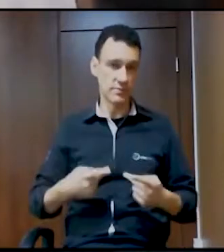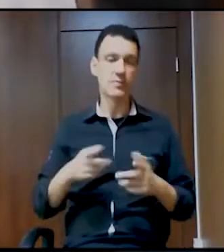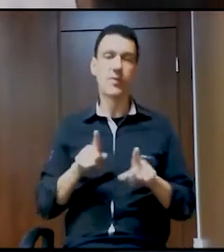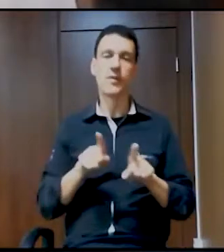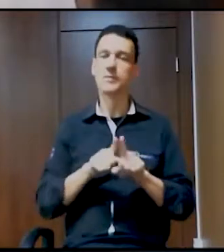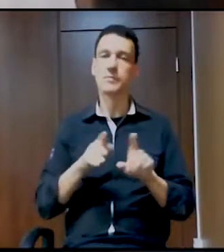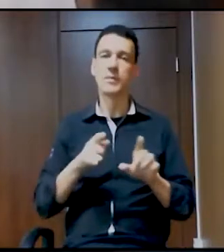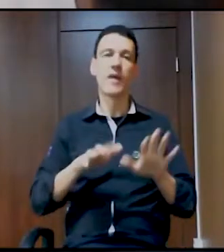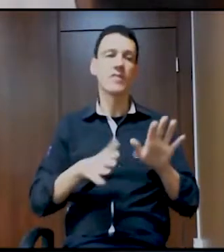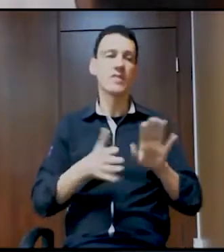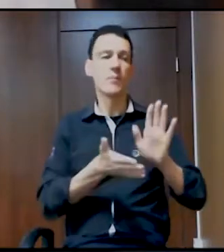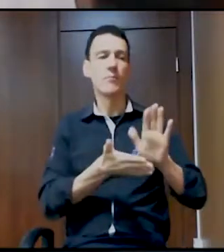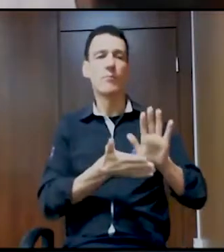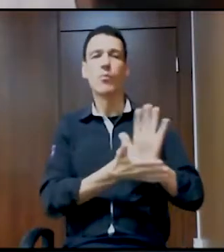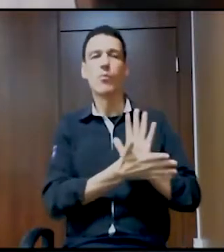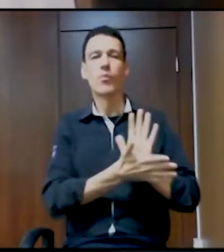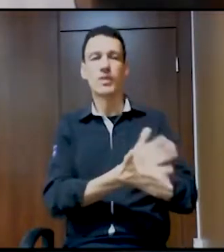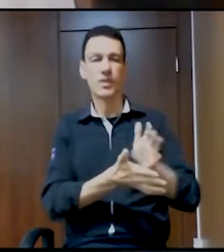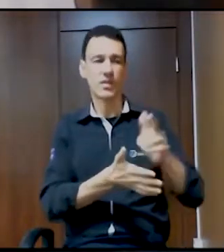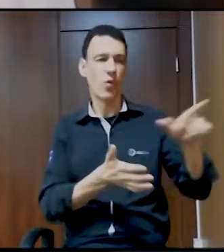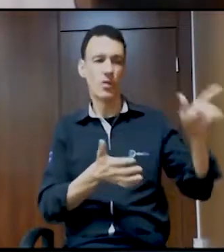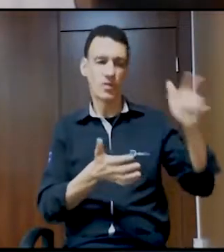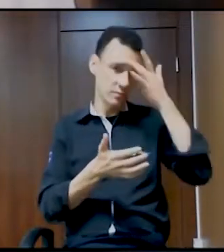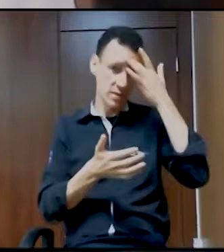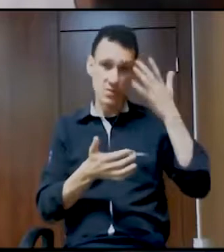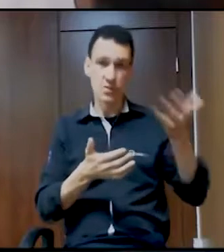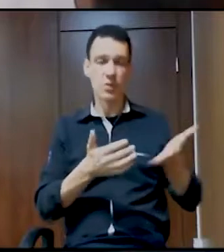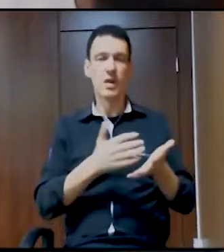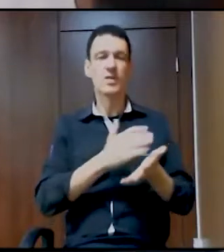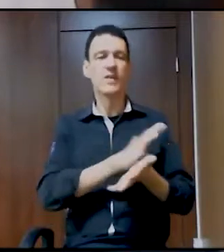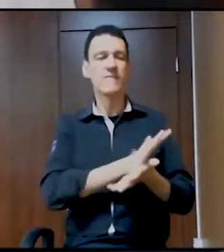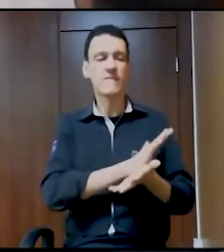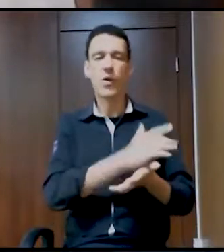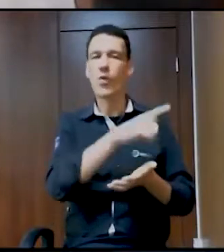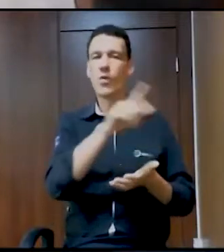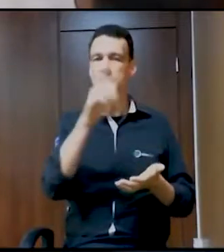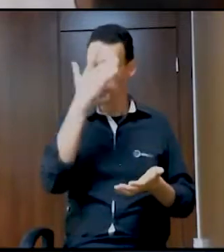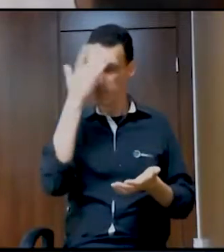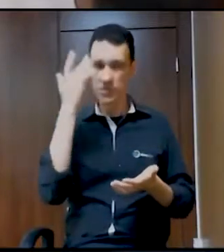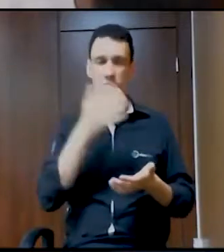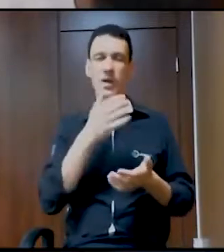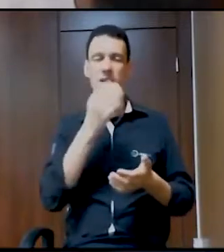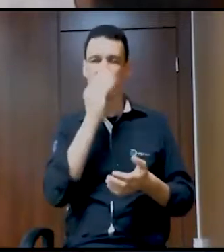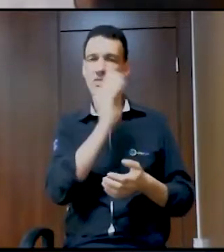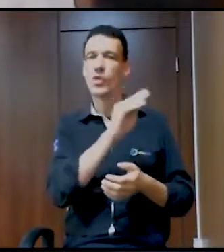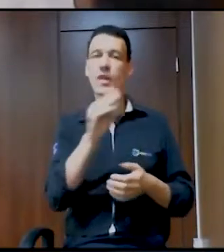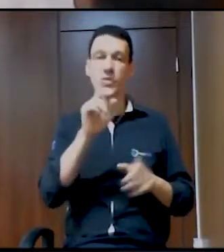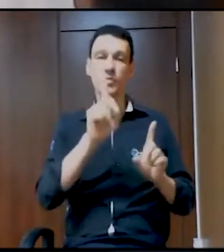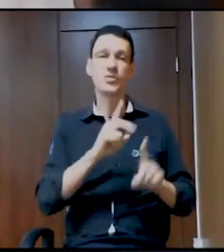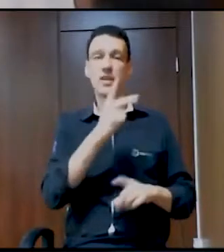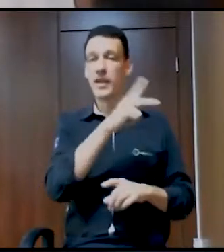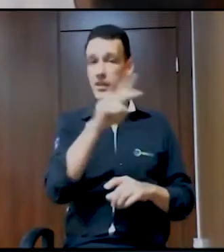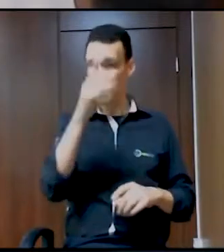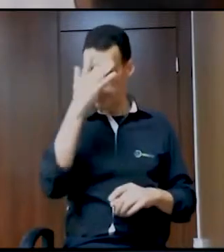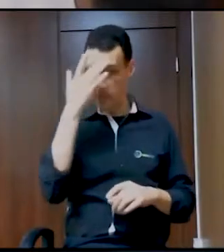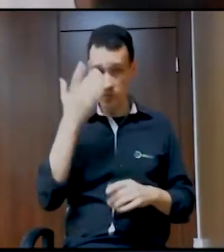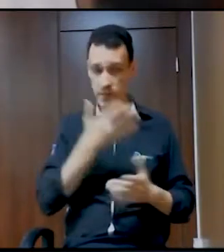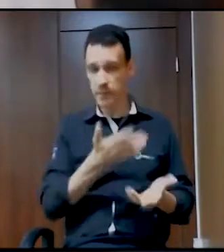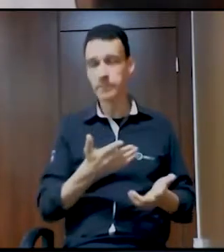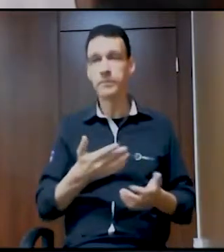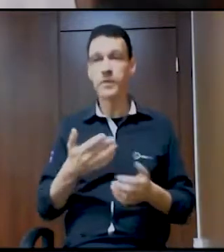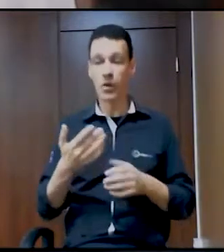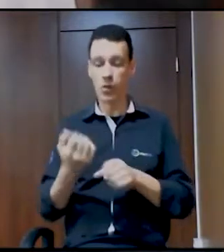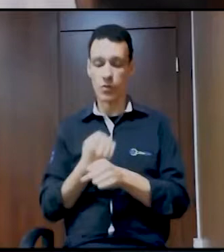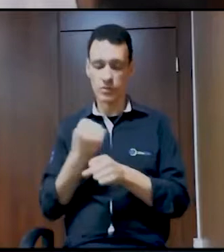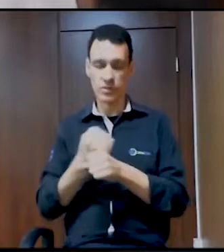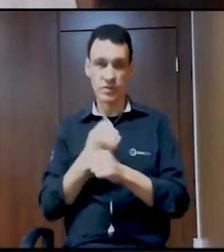punindo outras pessoas. Nós estamos torturando outras pessoas, nós estamos violando o direito de outra pessoa. Na construção desse